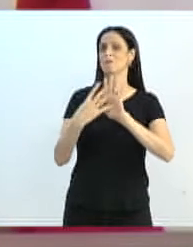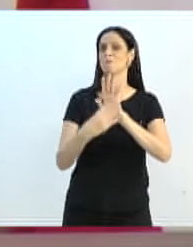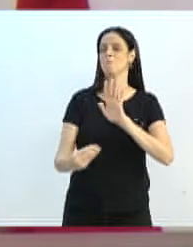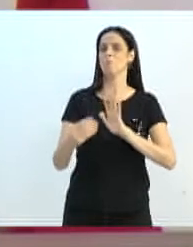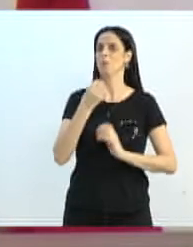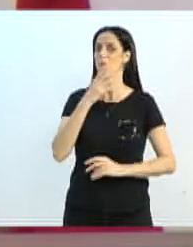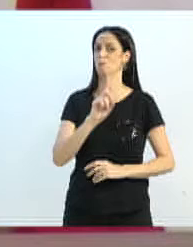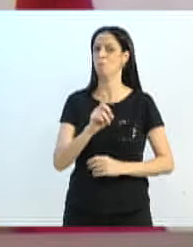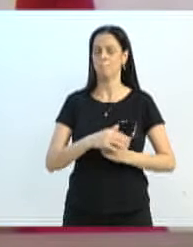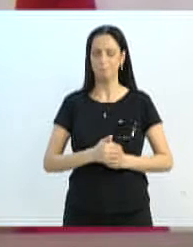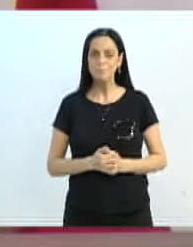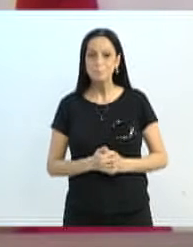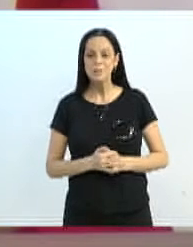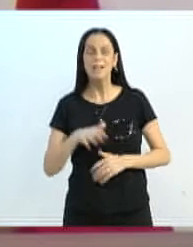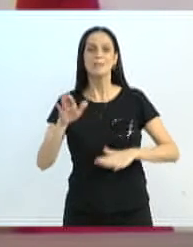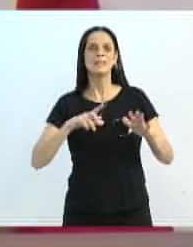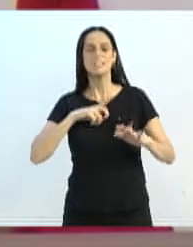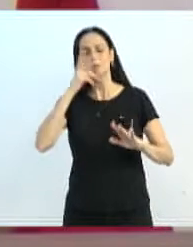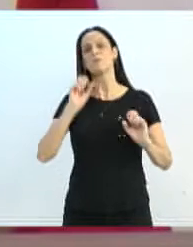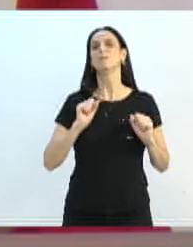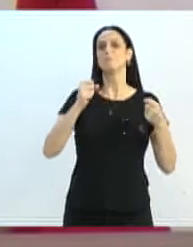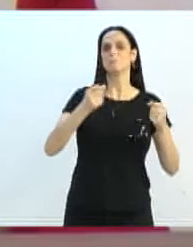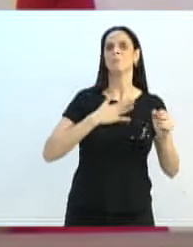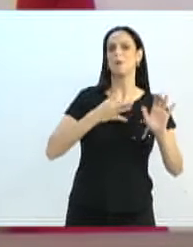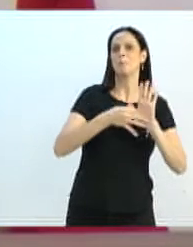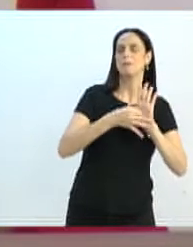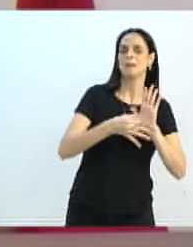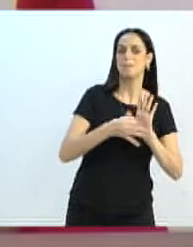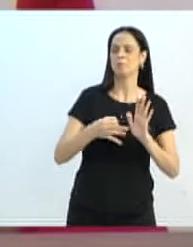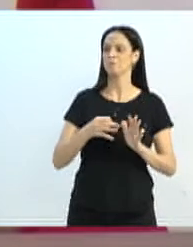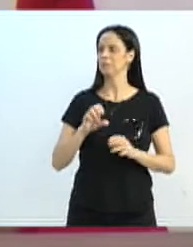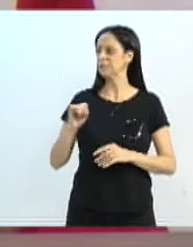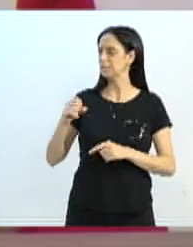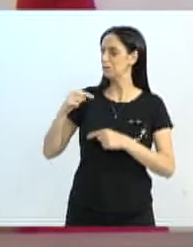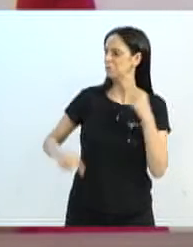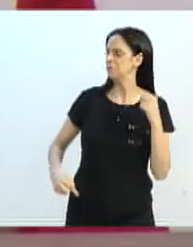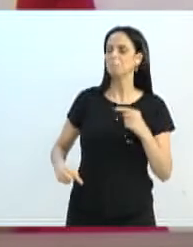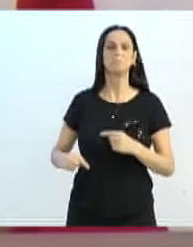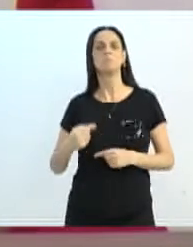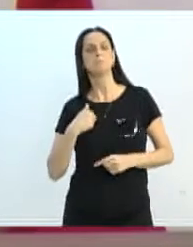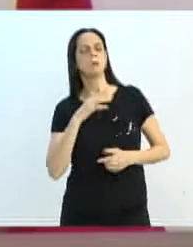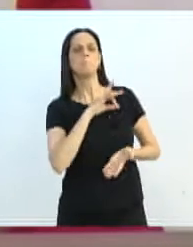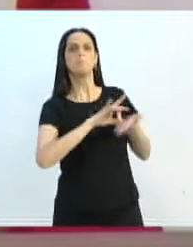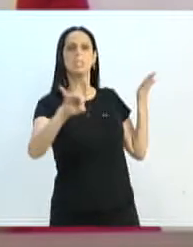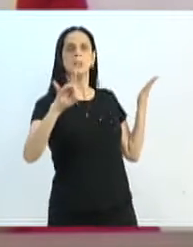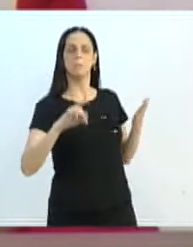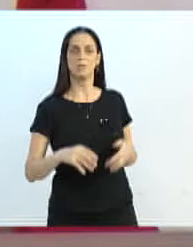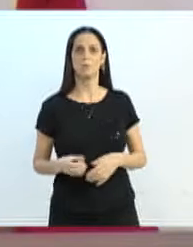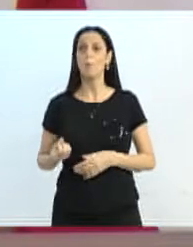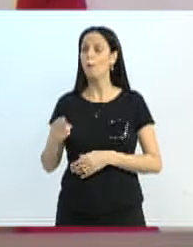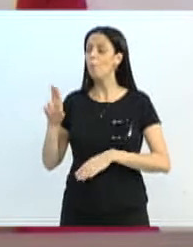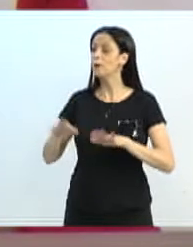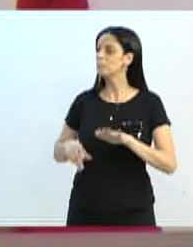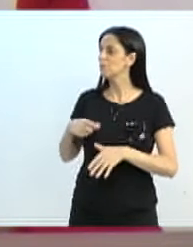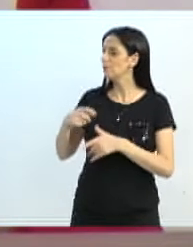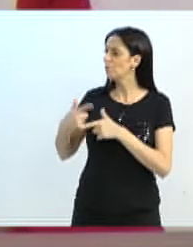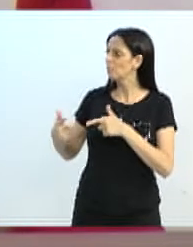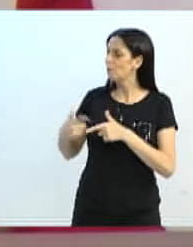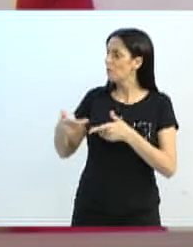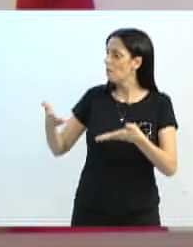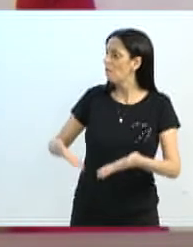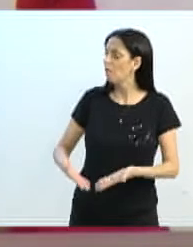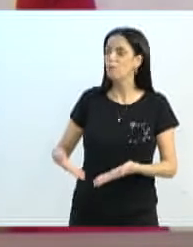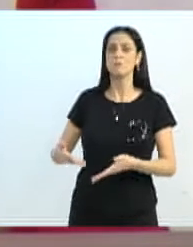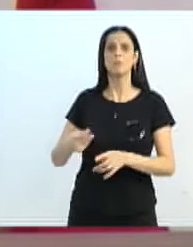meu pensamento, da minha ideia, já é meu inimigo, vejam só. Onde pessoas não conseguem justificar os problemas e erros do presente sem falar